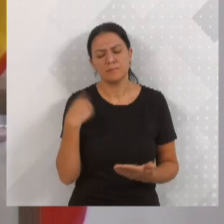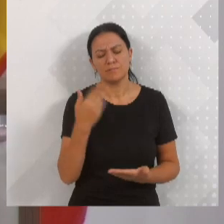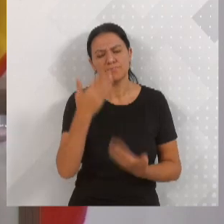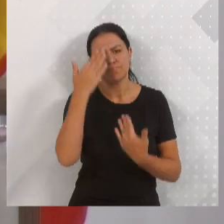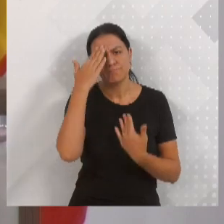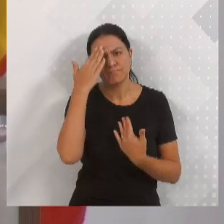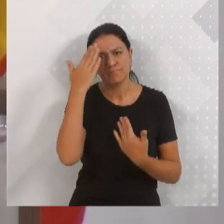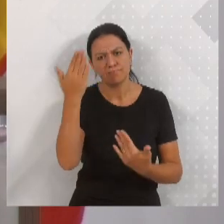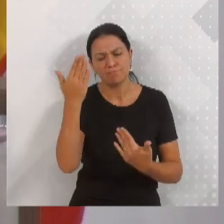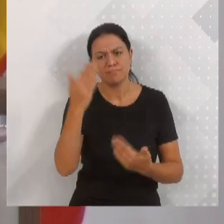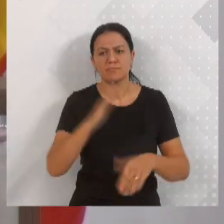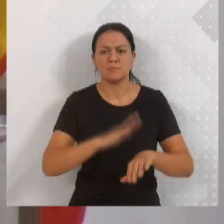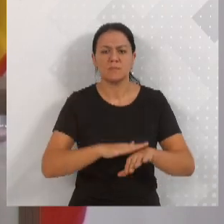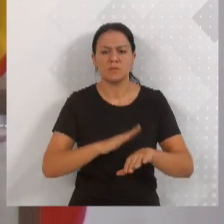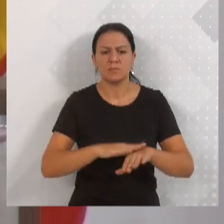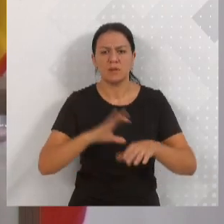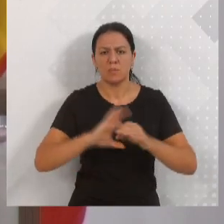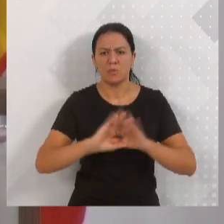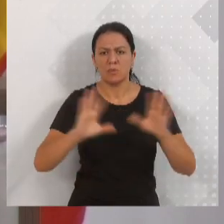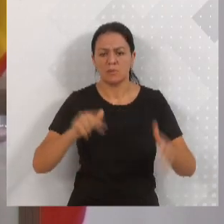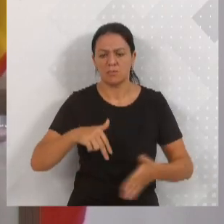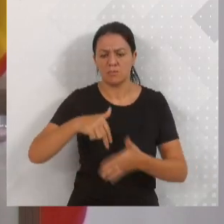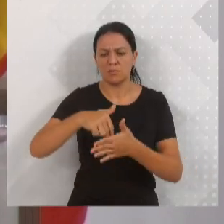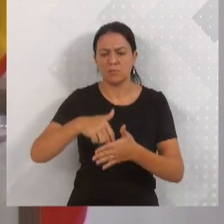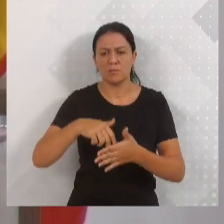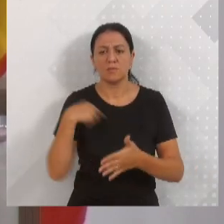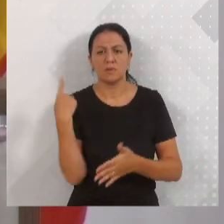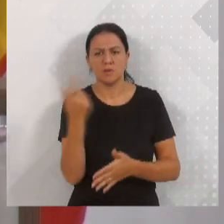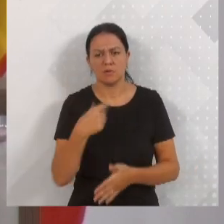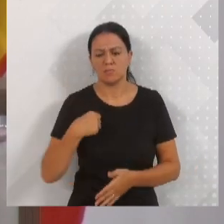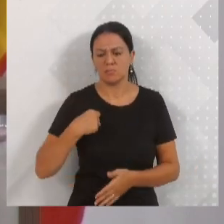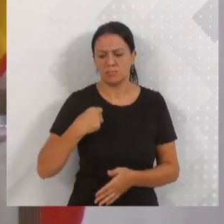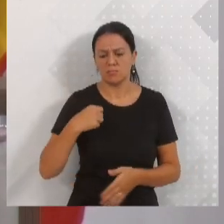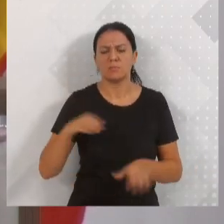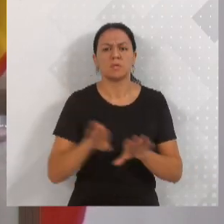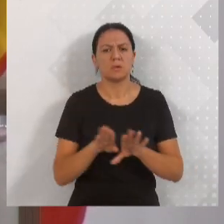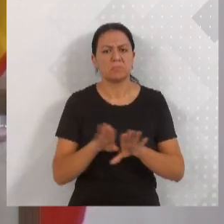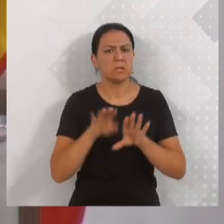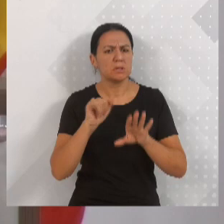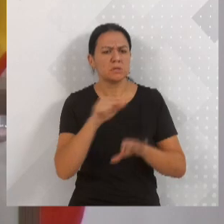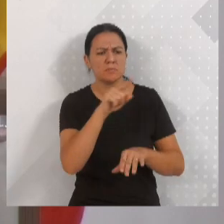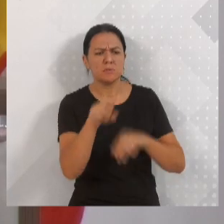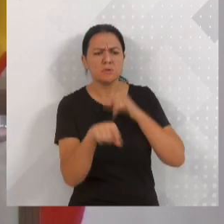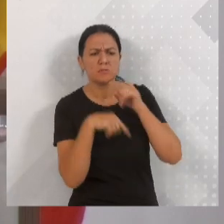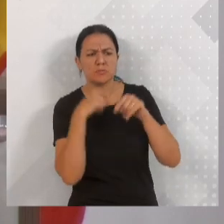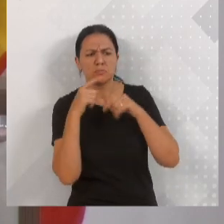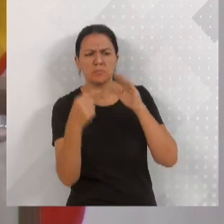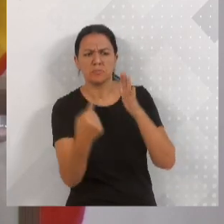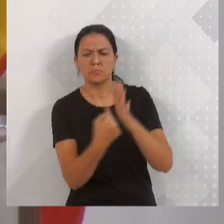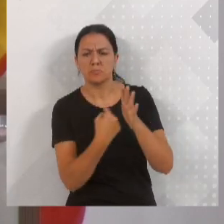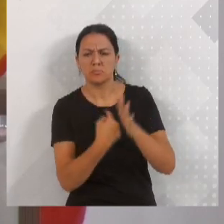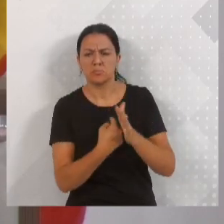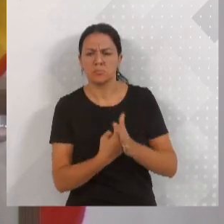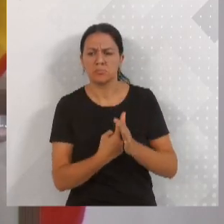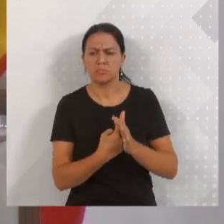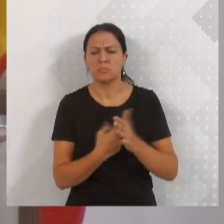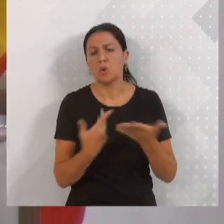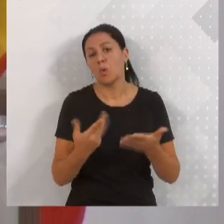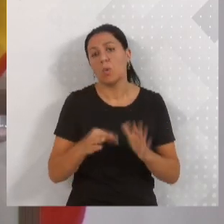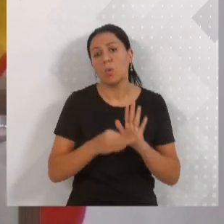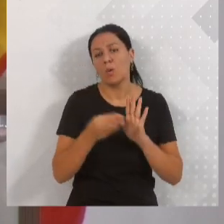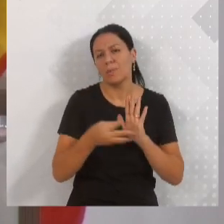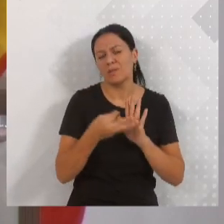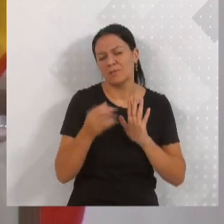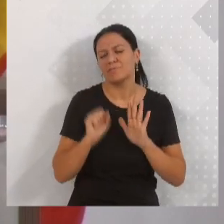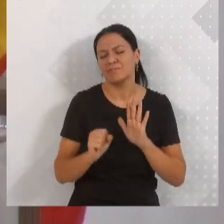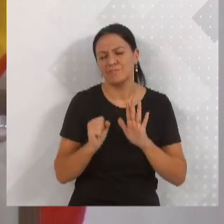presidente pelo tempo disponibilizado a gente fica à disposição também para se tiver algum questionamento alguma alguma sugestão alguma